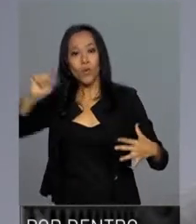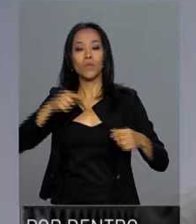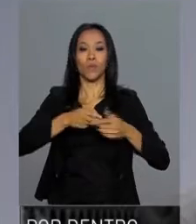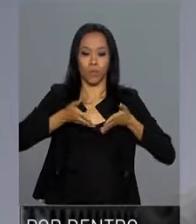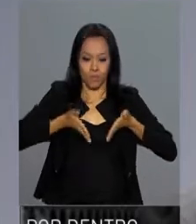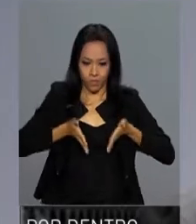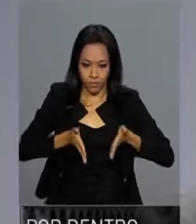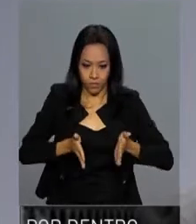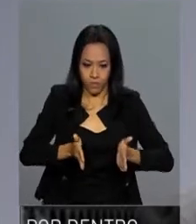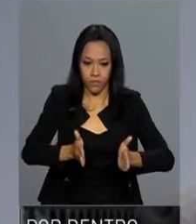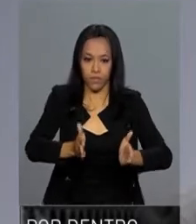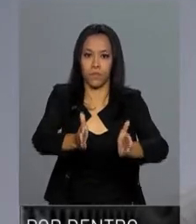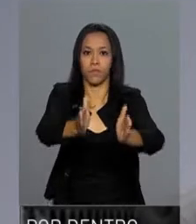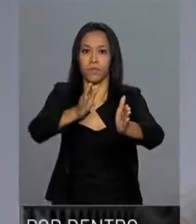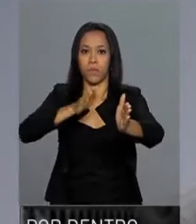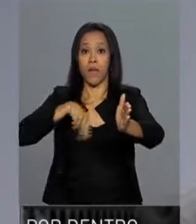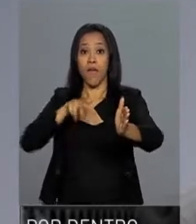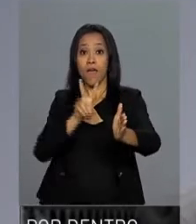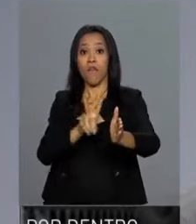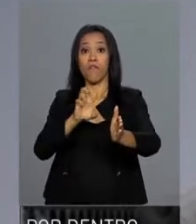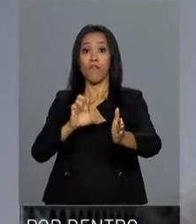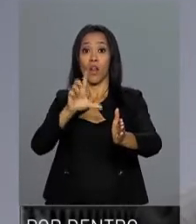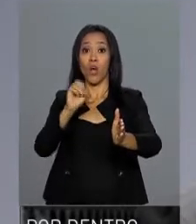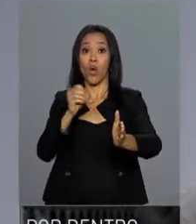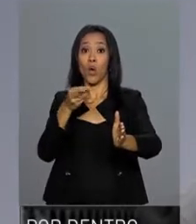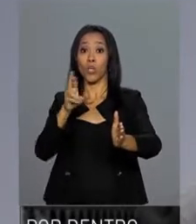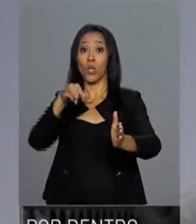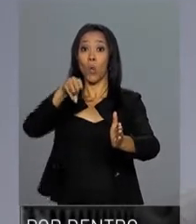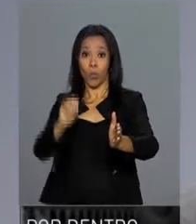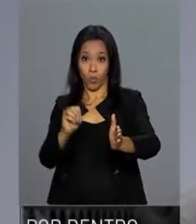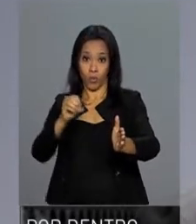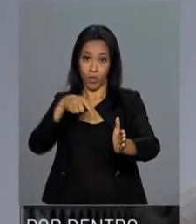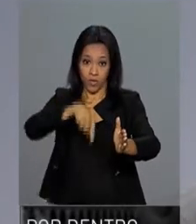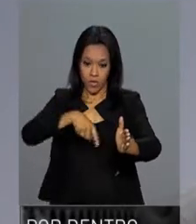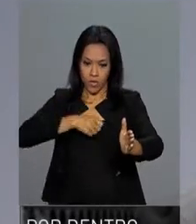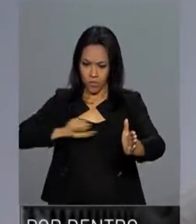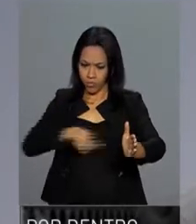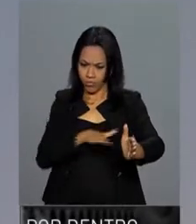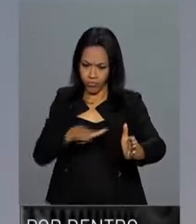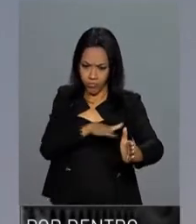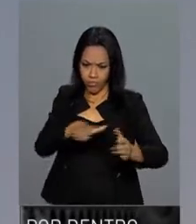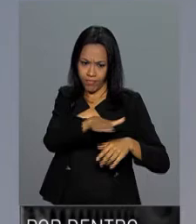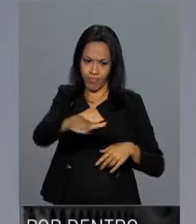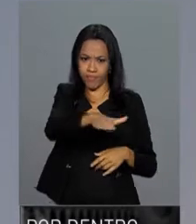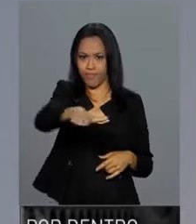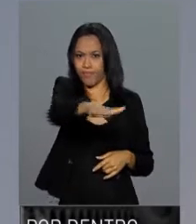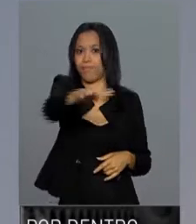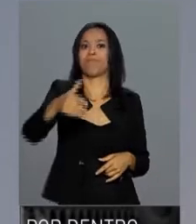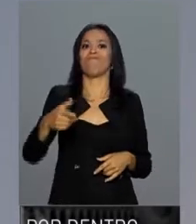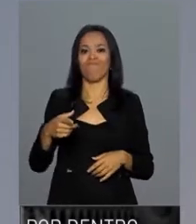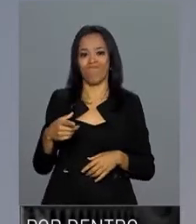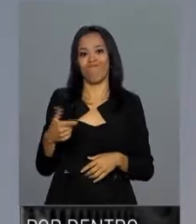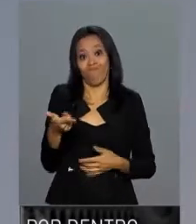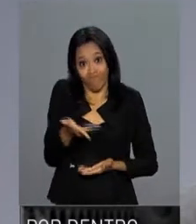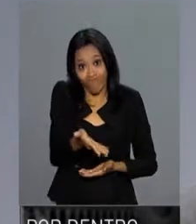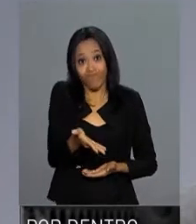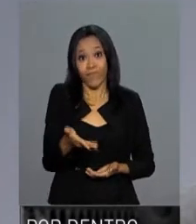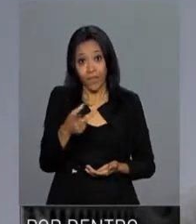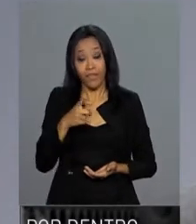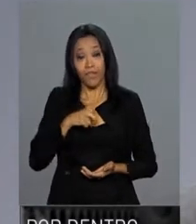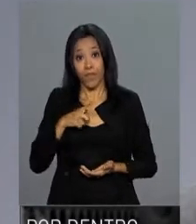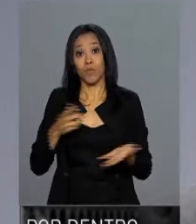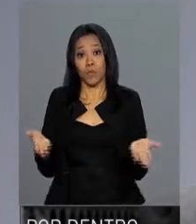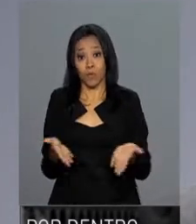único velódromo quem condições a única pista no brasil em condições de alto nível esportivo nós